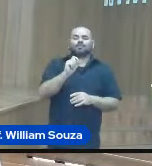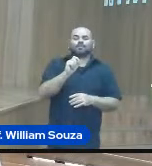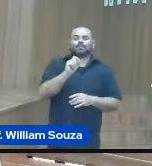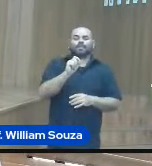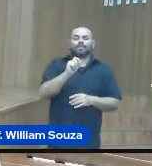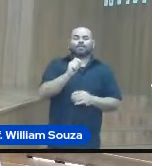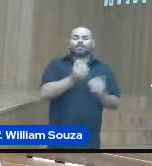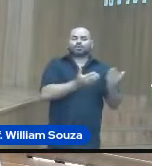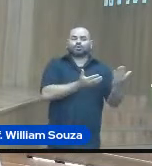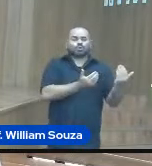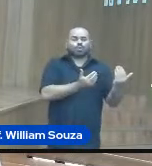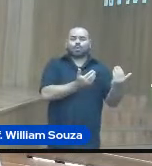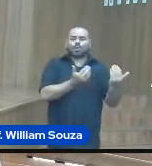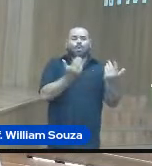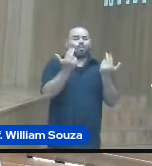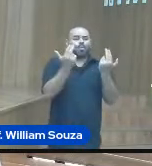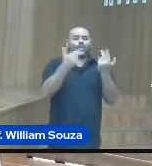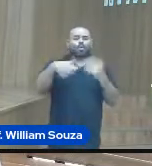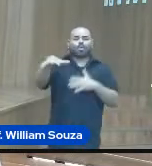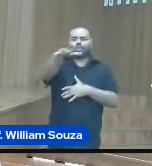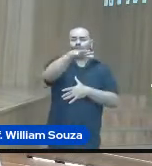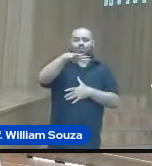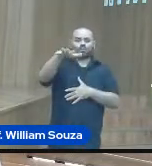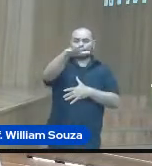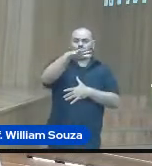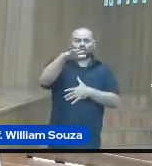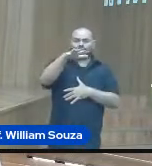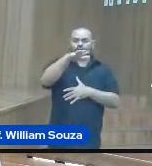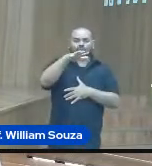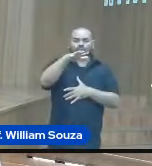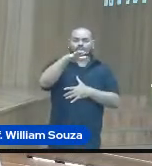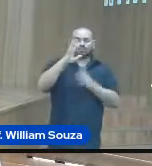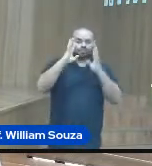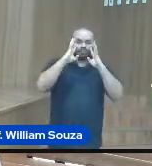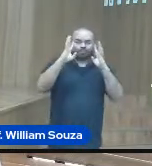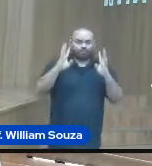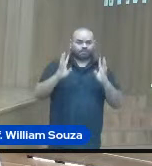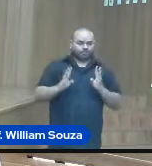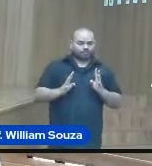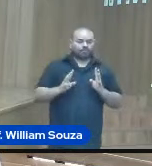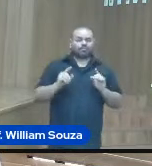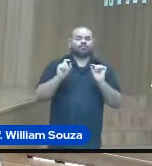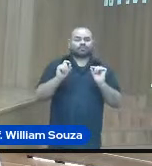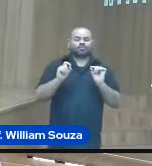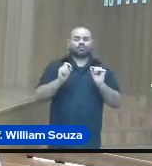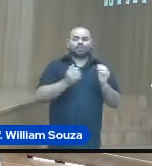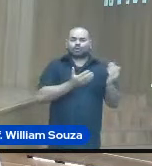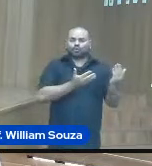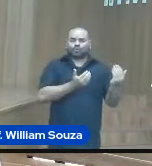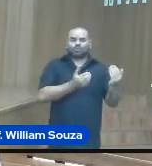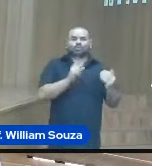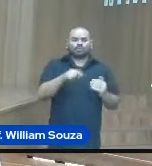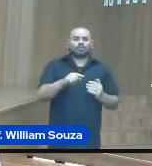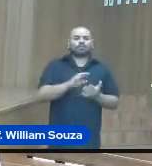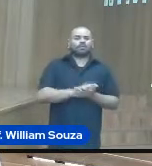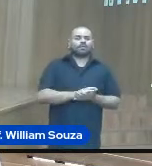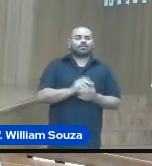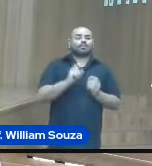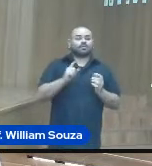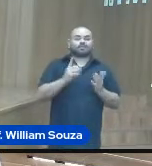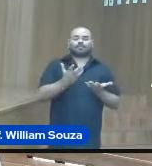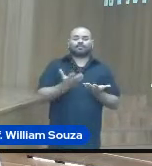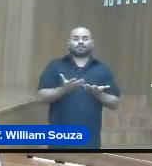Jovens como vocês aí que estão me assistindo, jovens como vocês, né, cegos por um